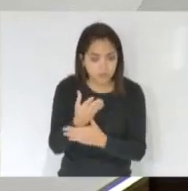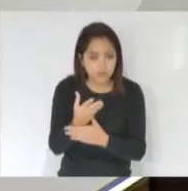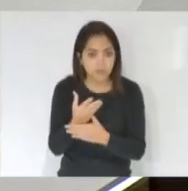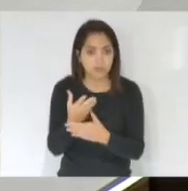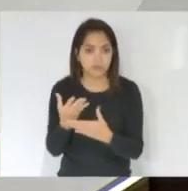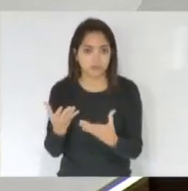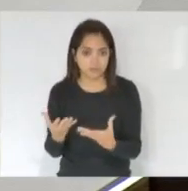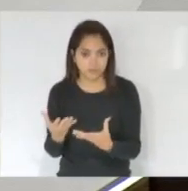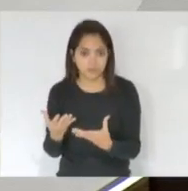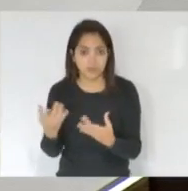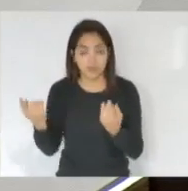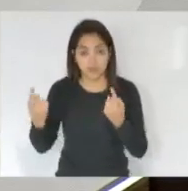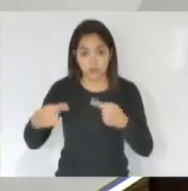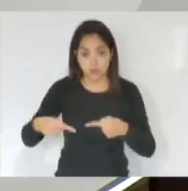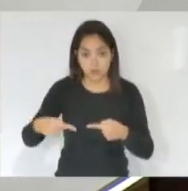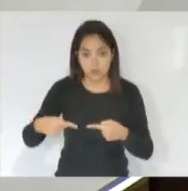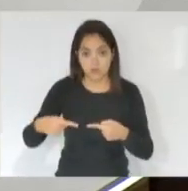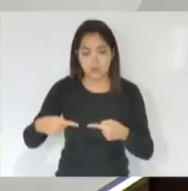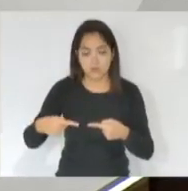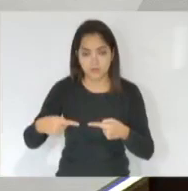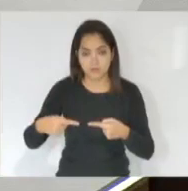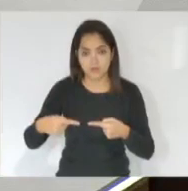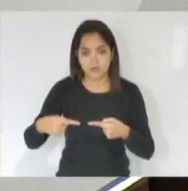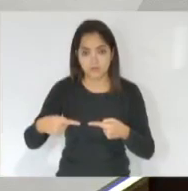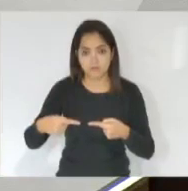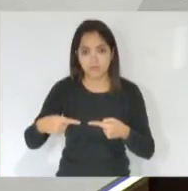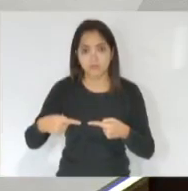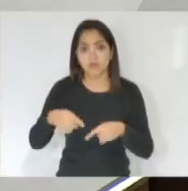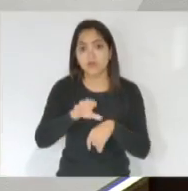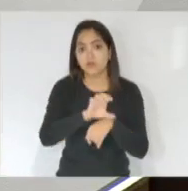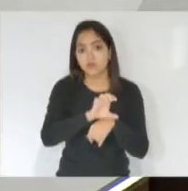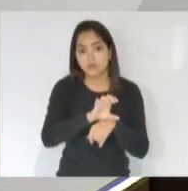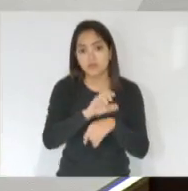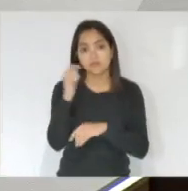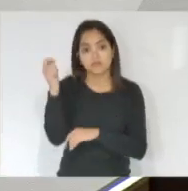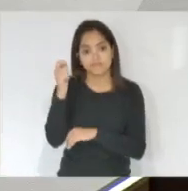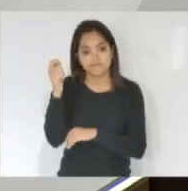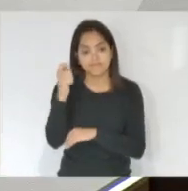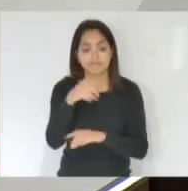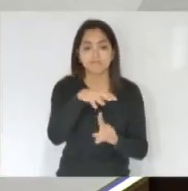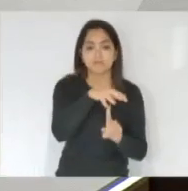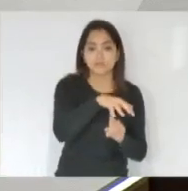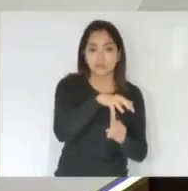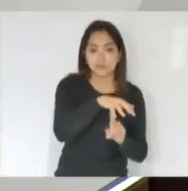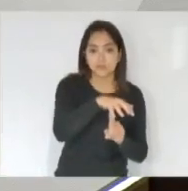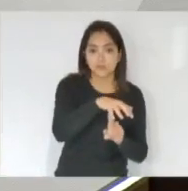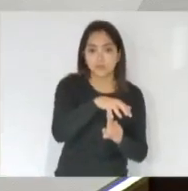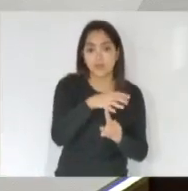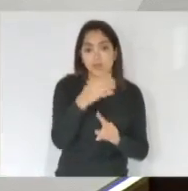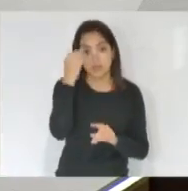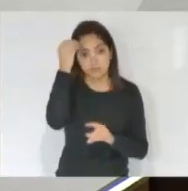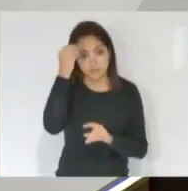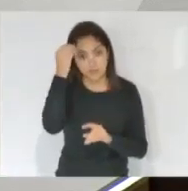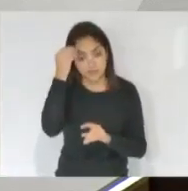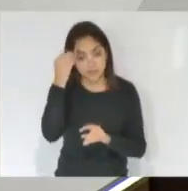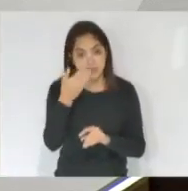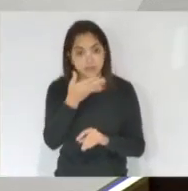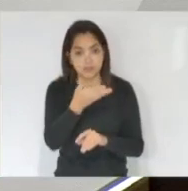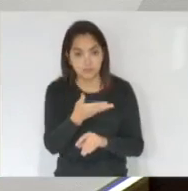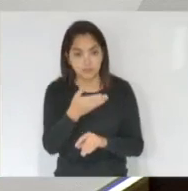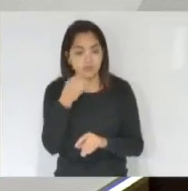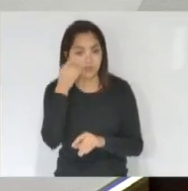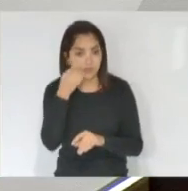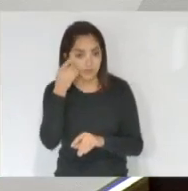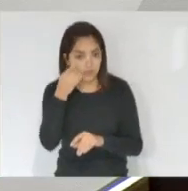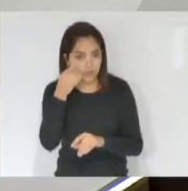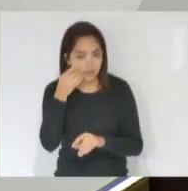da concorrência evidente dos estados do Rio Grande do Sul, do Paraná, a experiência dos nossos deputados, os mais